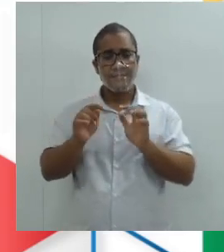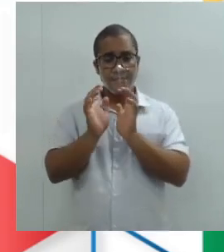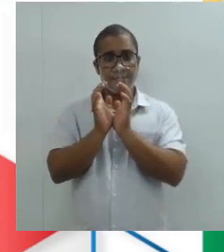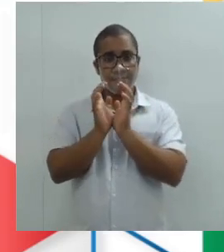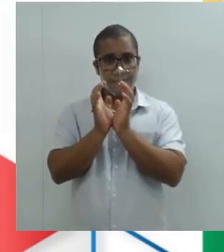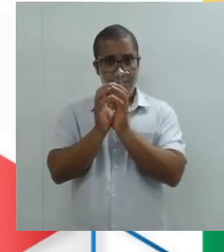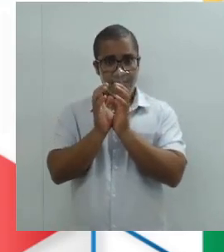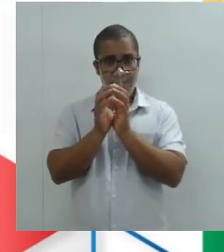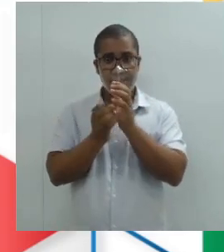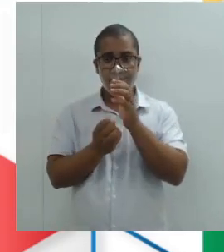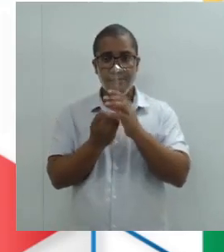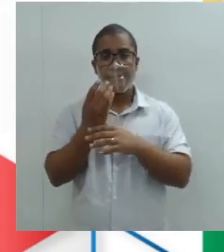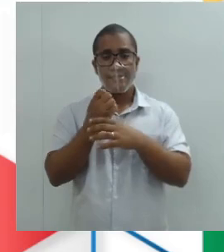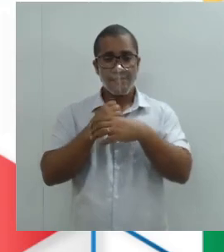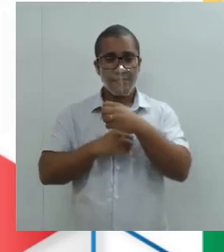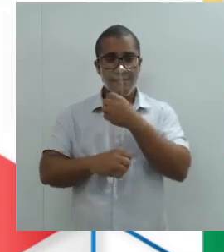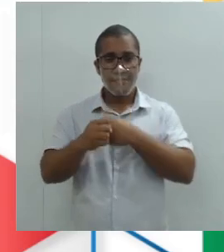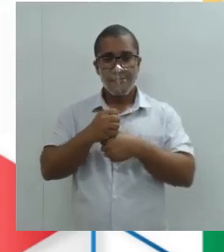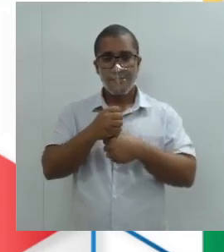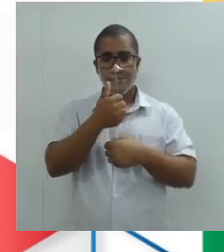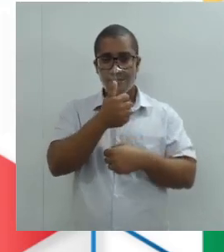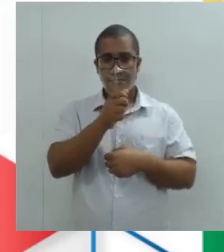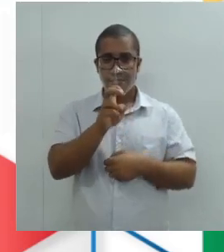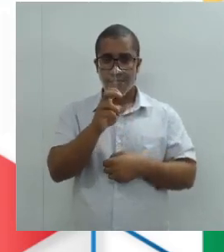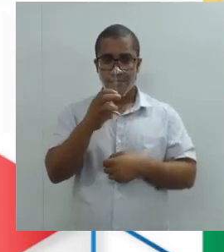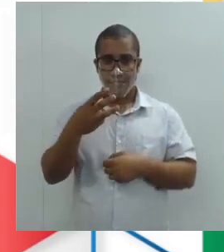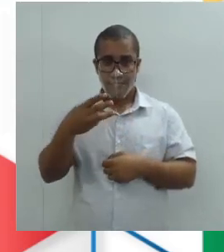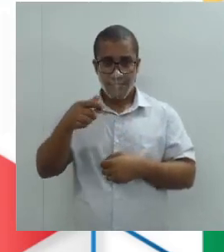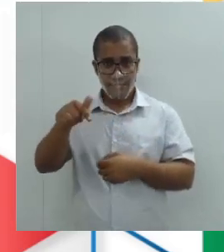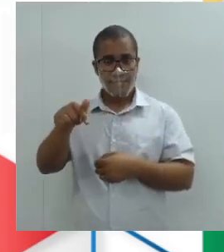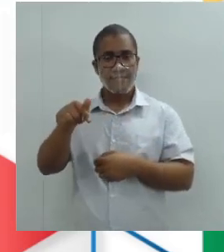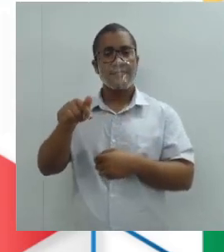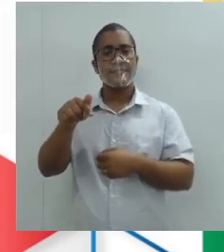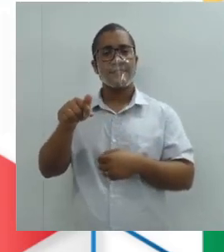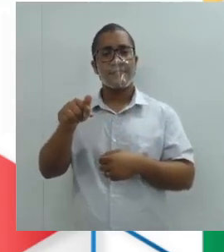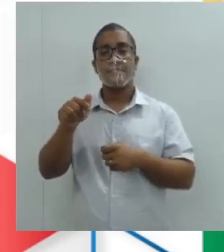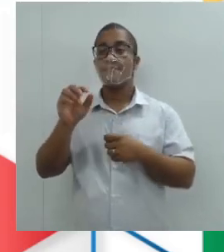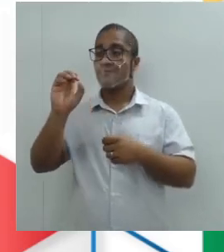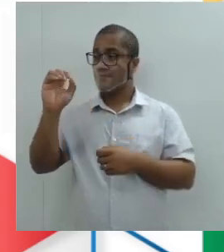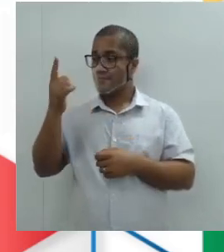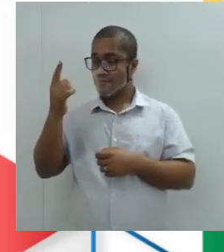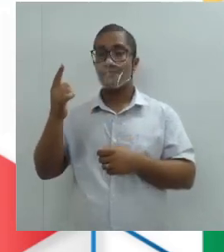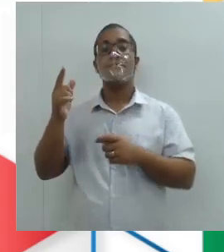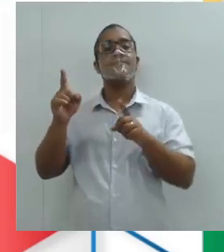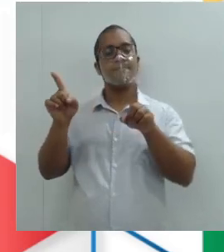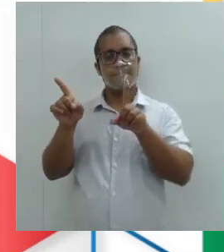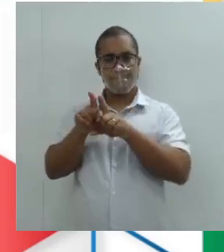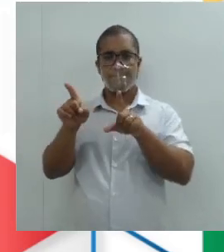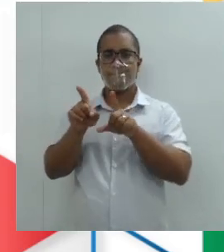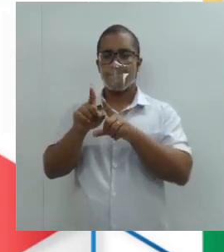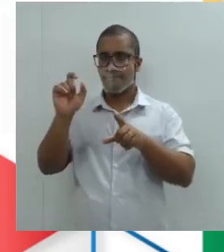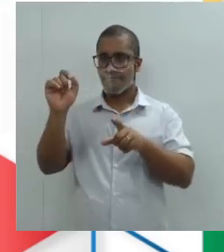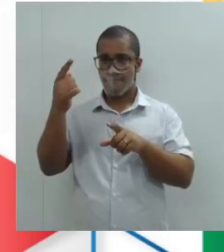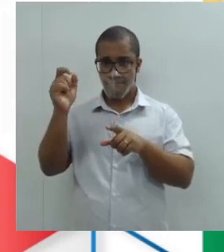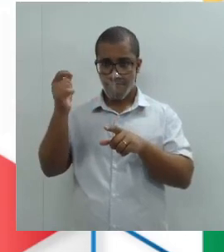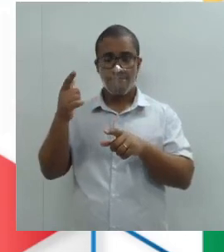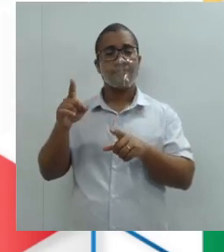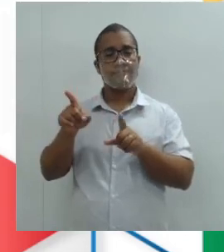fundada em 1537, então é uma cidade histórica. Olinda, mesma coisa, né? Olinda é de